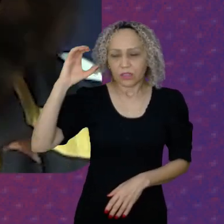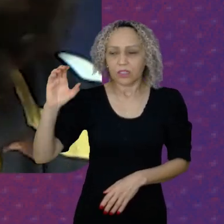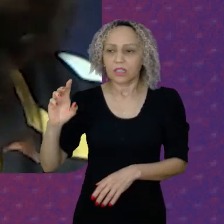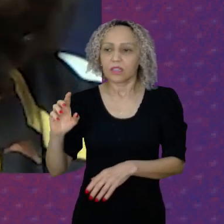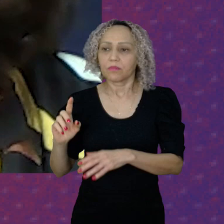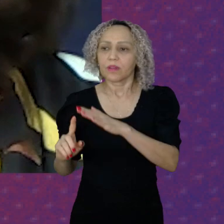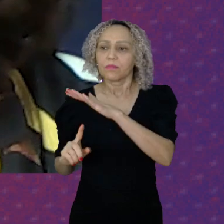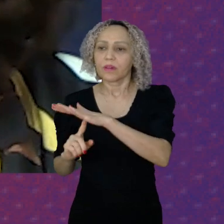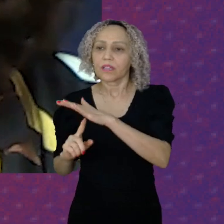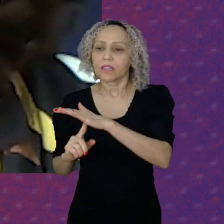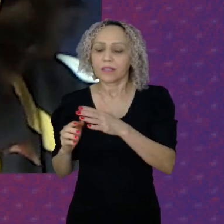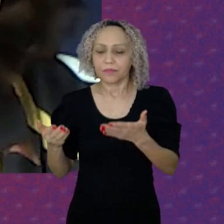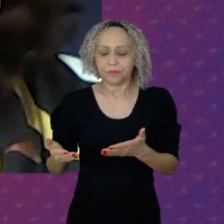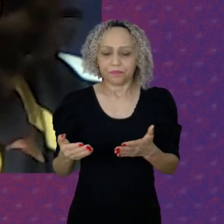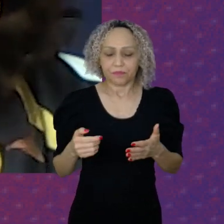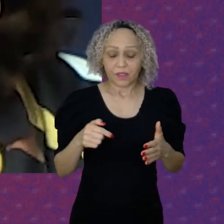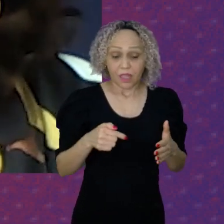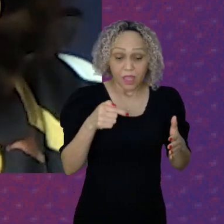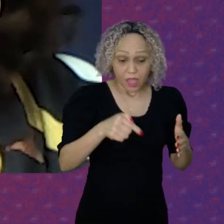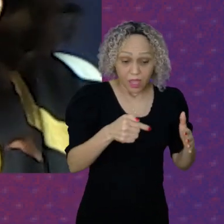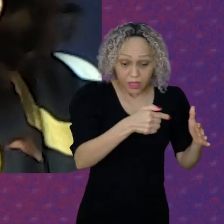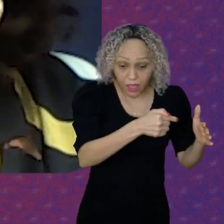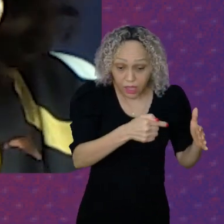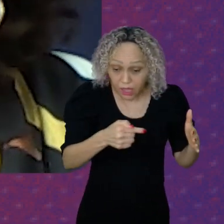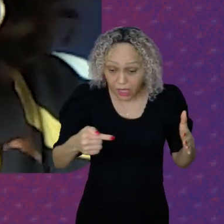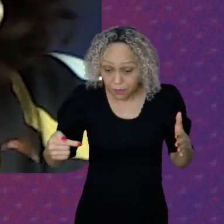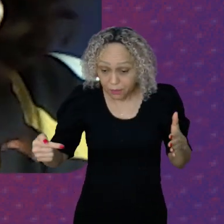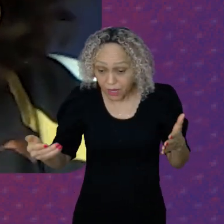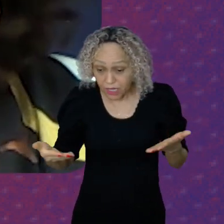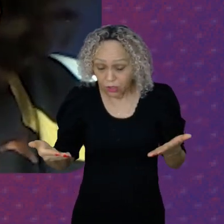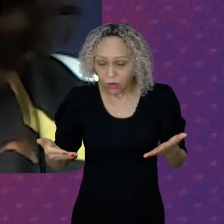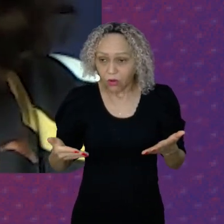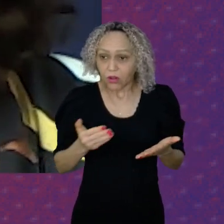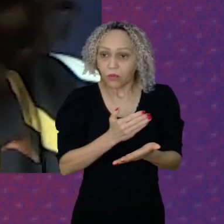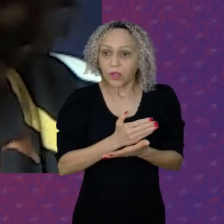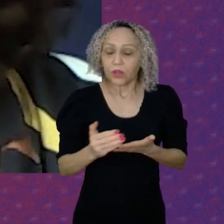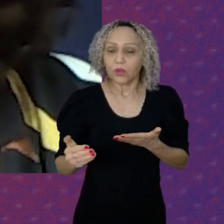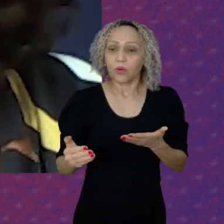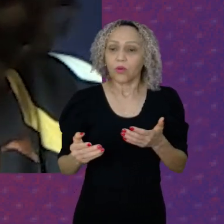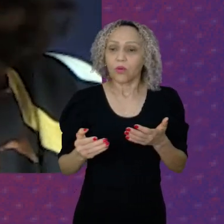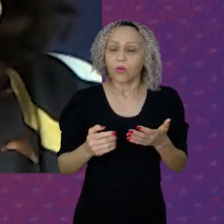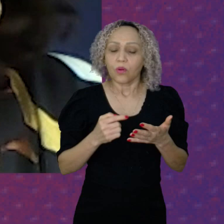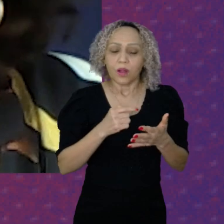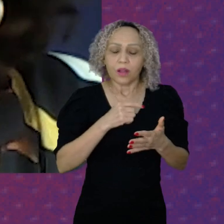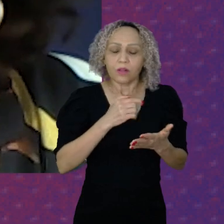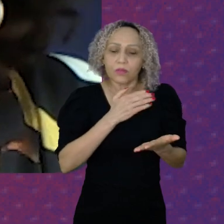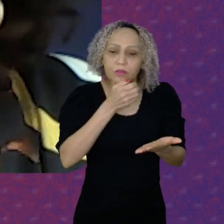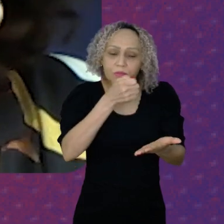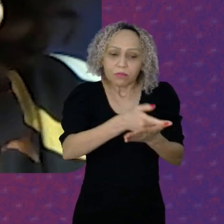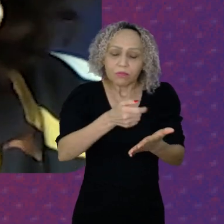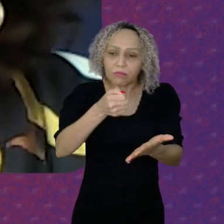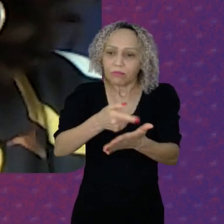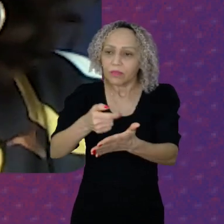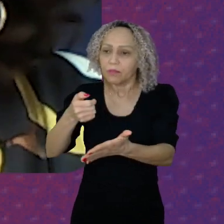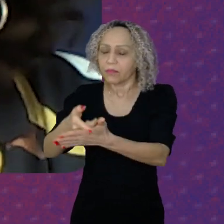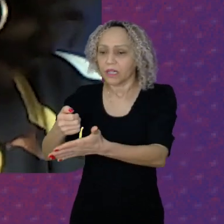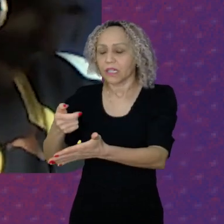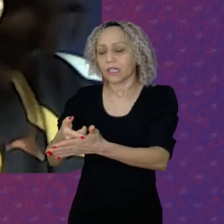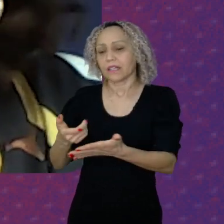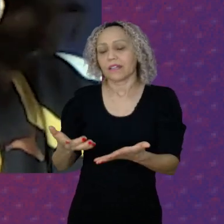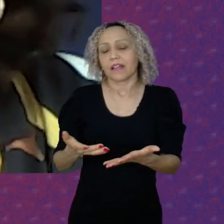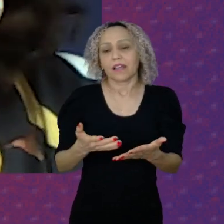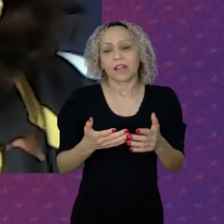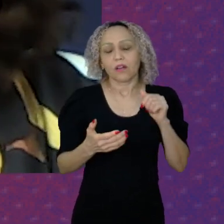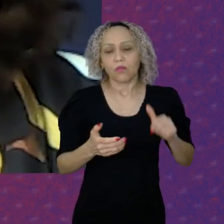primeiros pagamentos dentro das novas propostas do governo Lula.